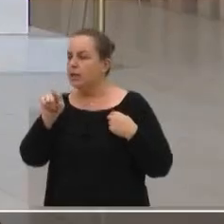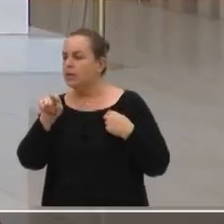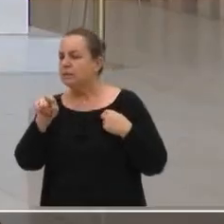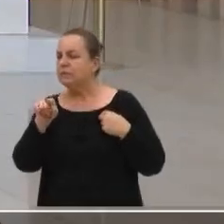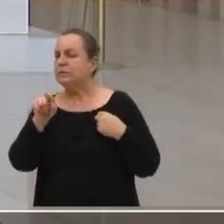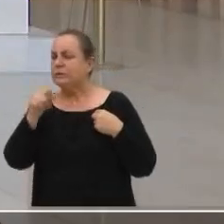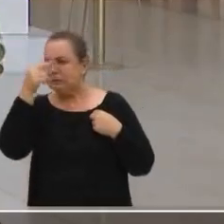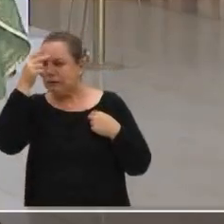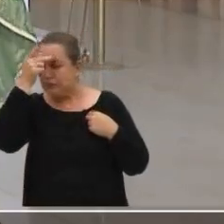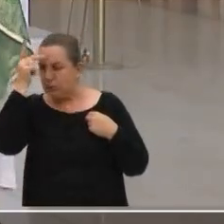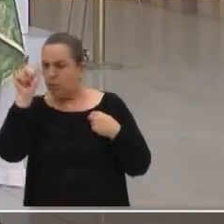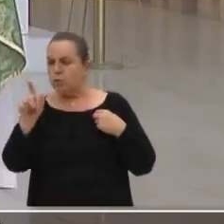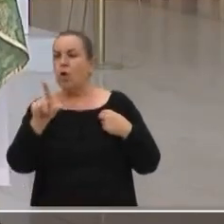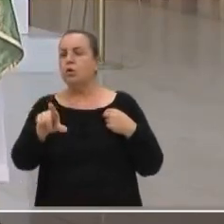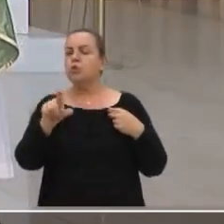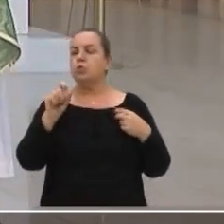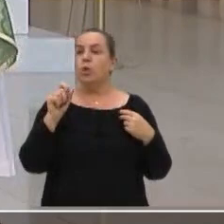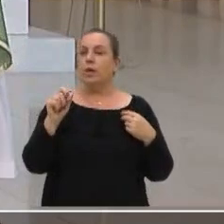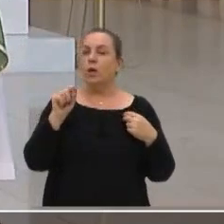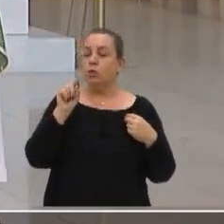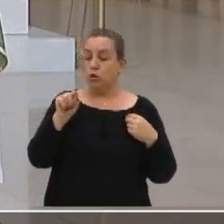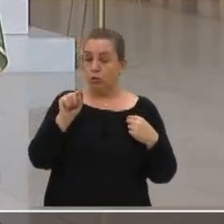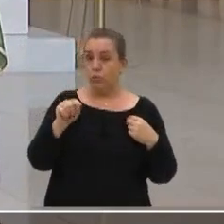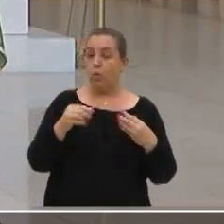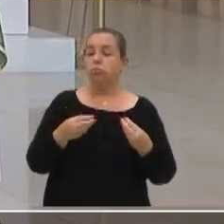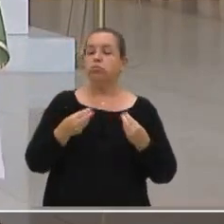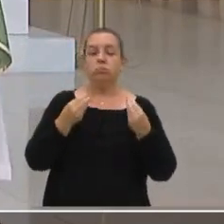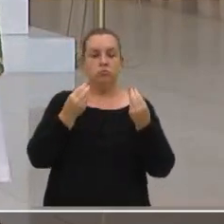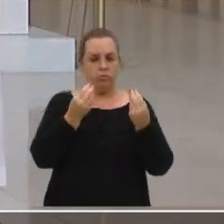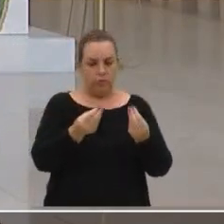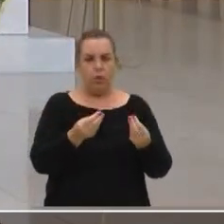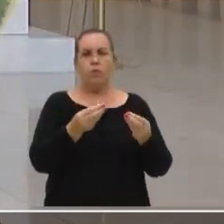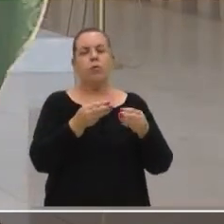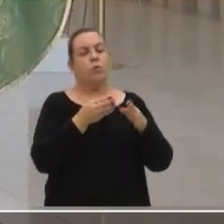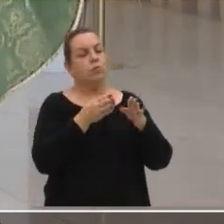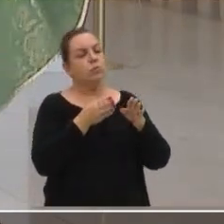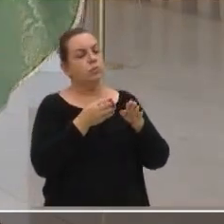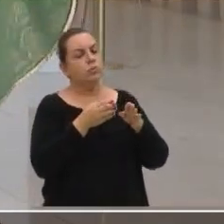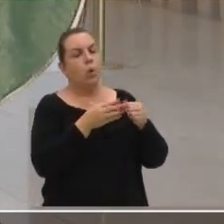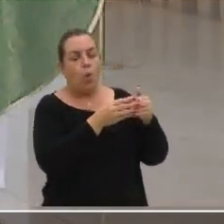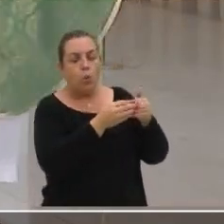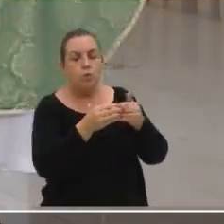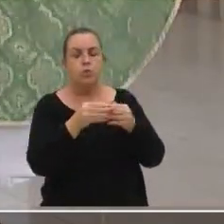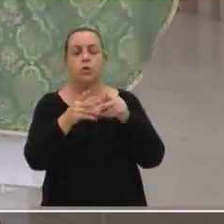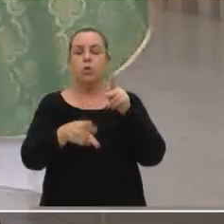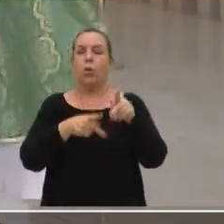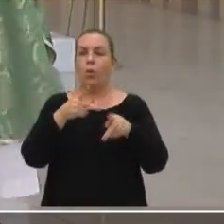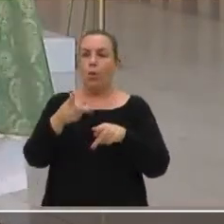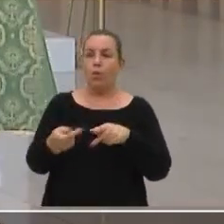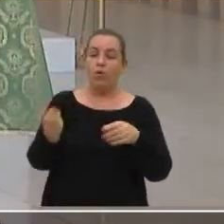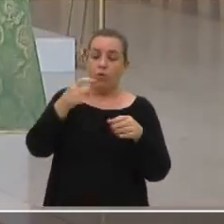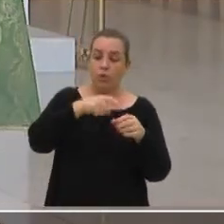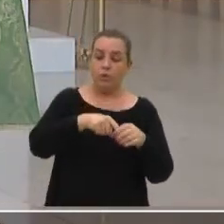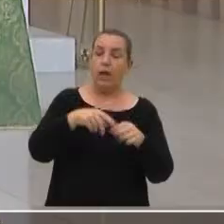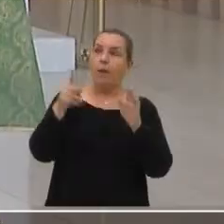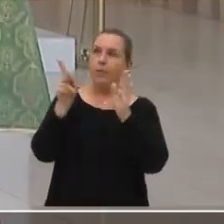escolhermos vão de tal forma conduzir o povo a voltar a ser de